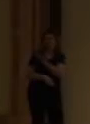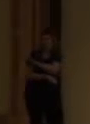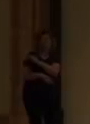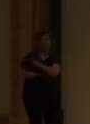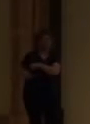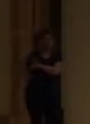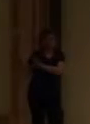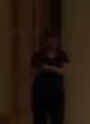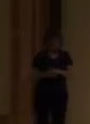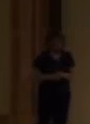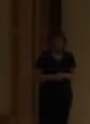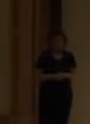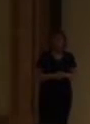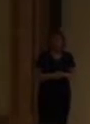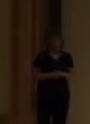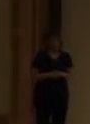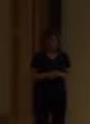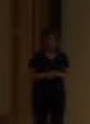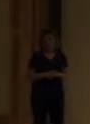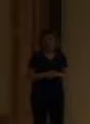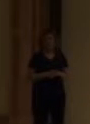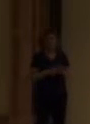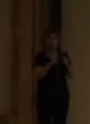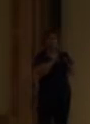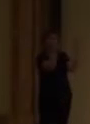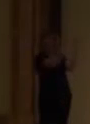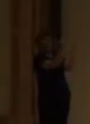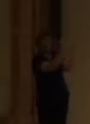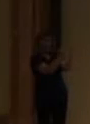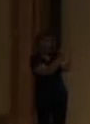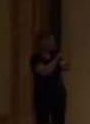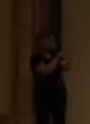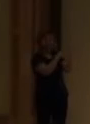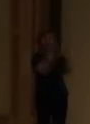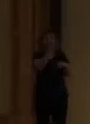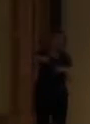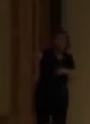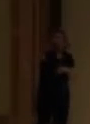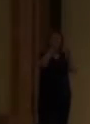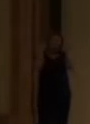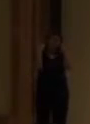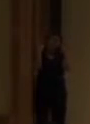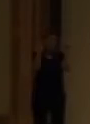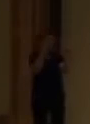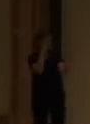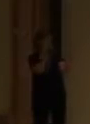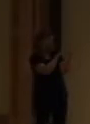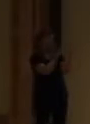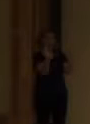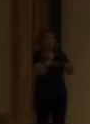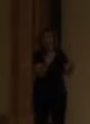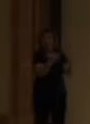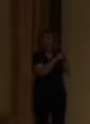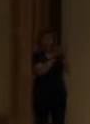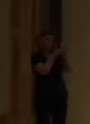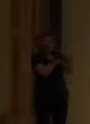eu desejo é que estes temas nunca desapareçam do nosso trabalho. Que a arte e